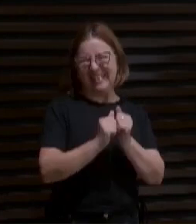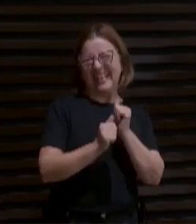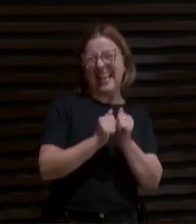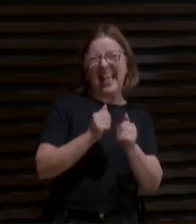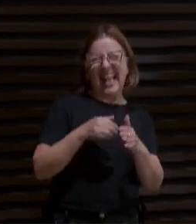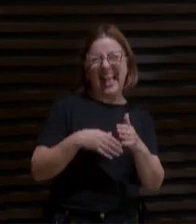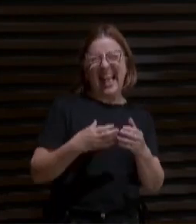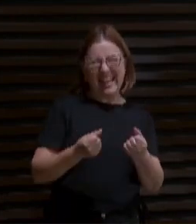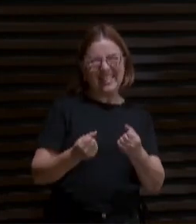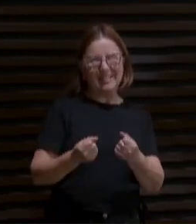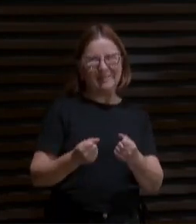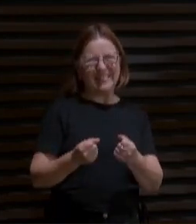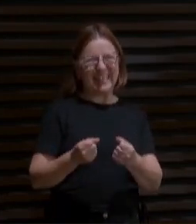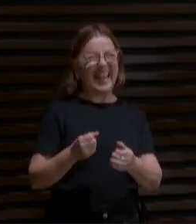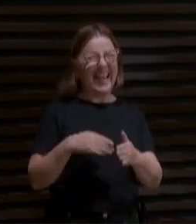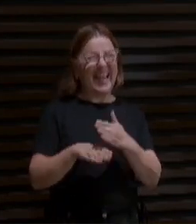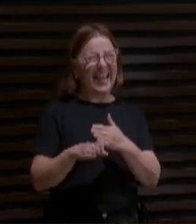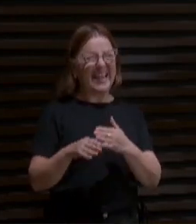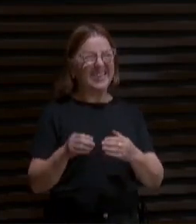Não, eu vou para o futebol.